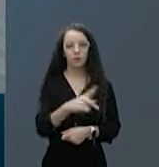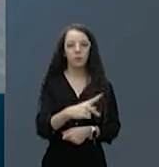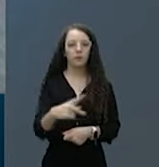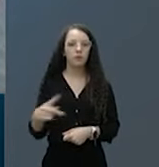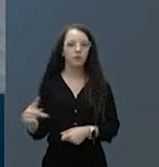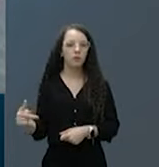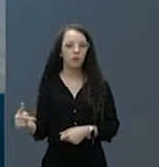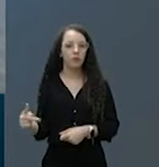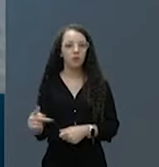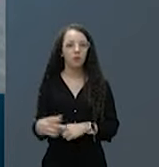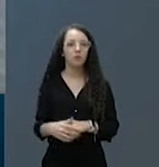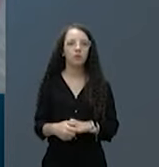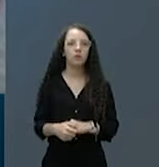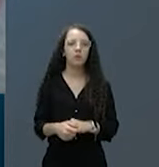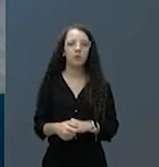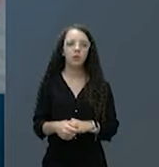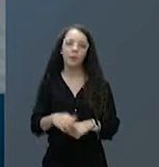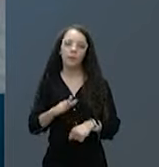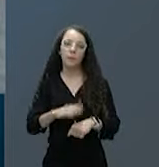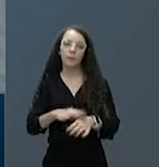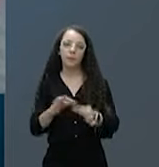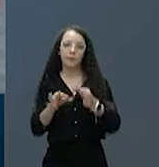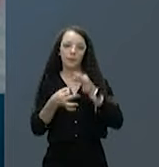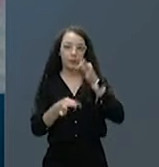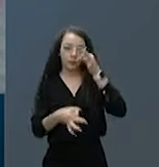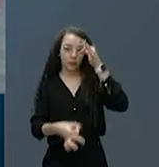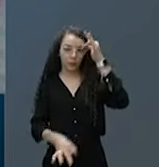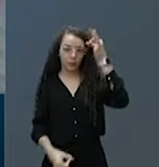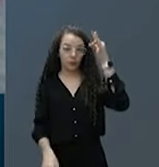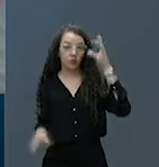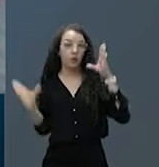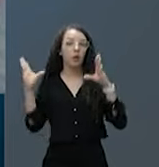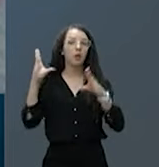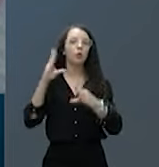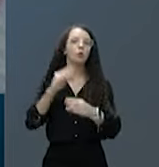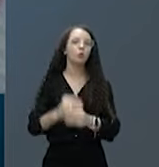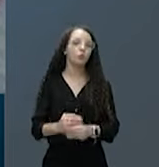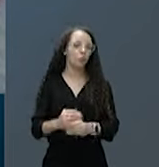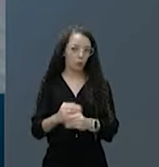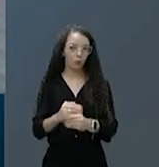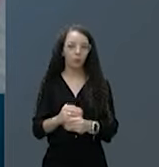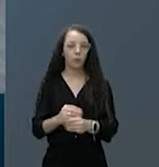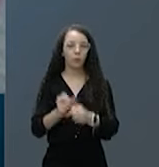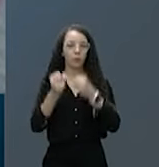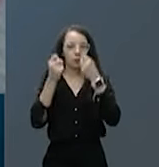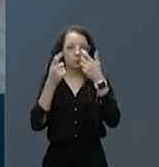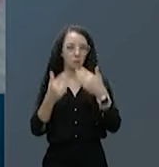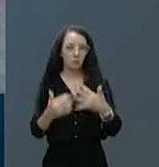é mais alongado. Eu resumo a dizer que